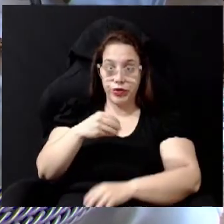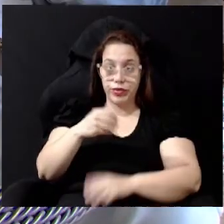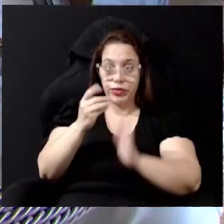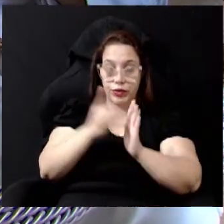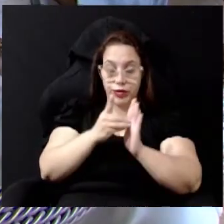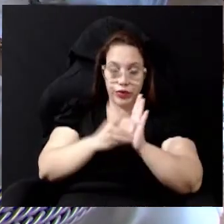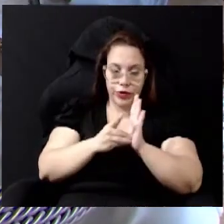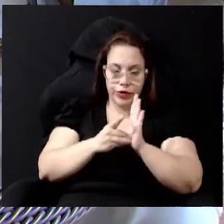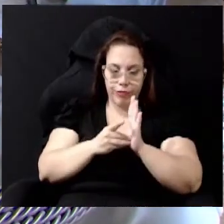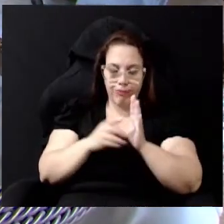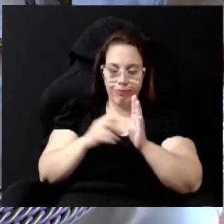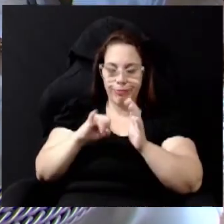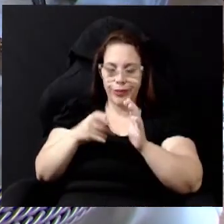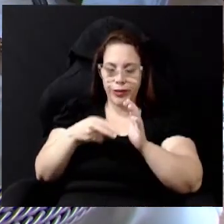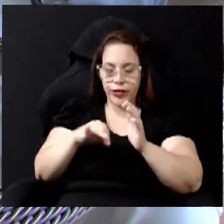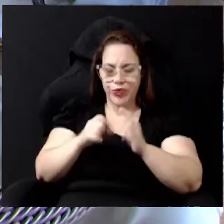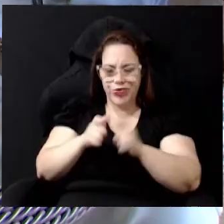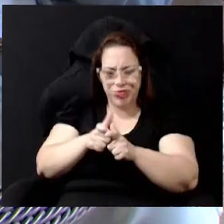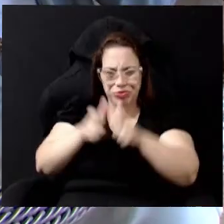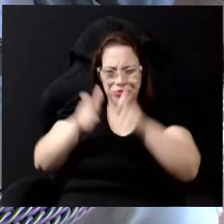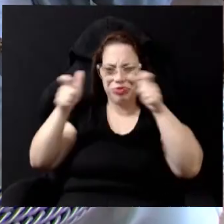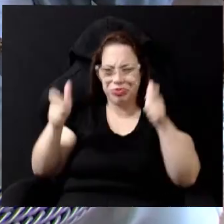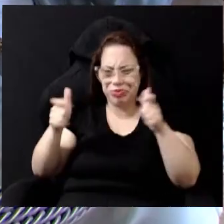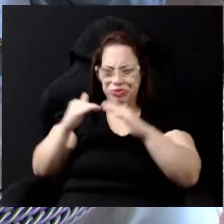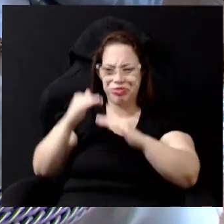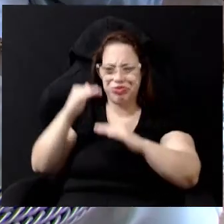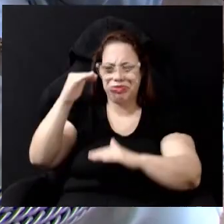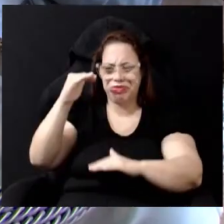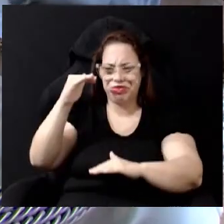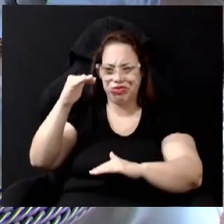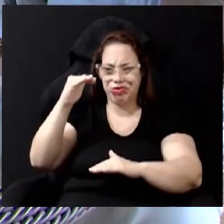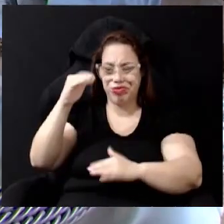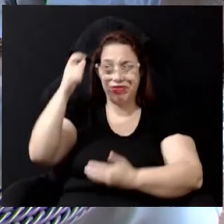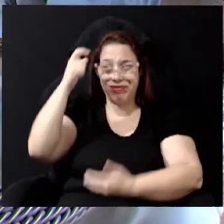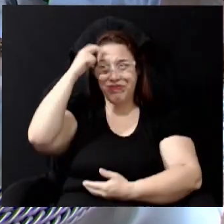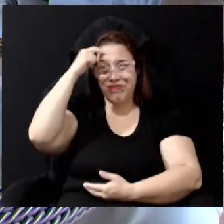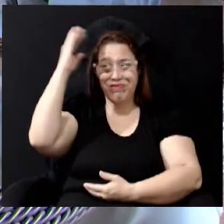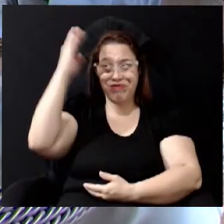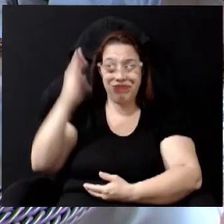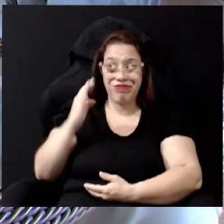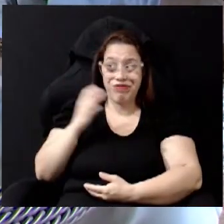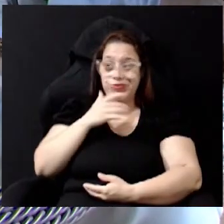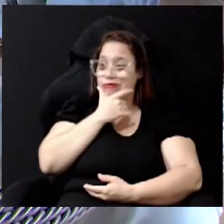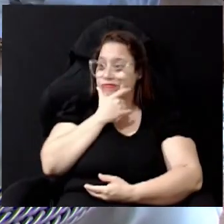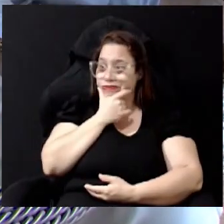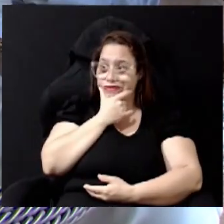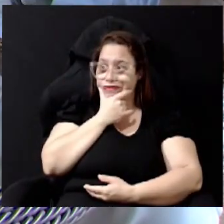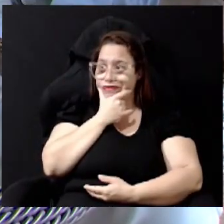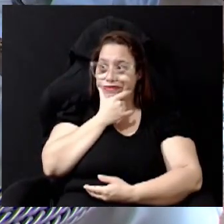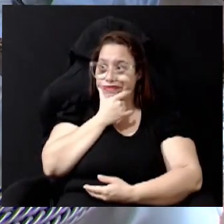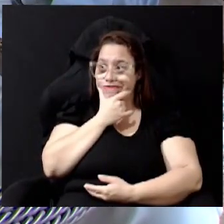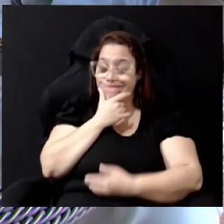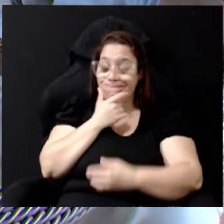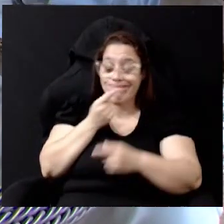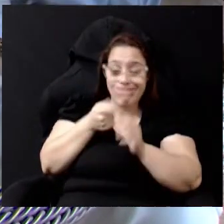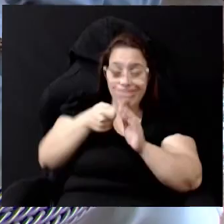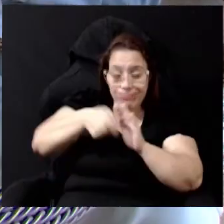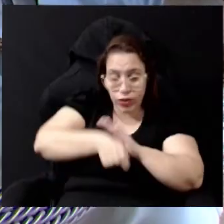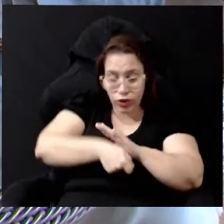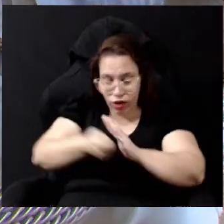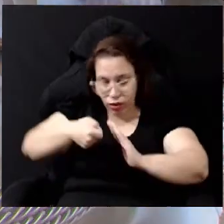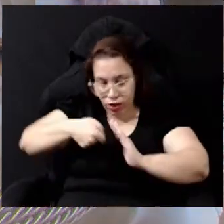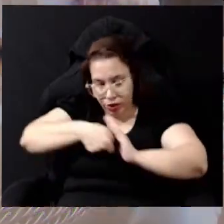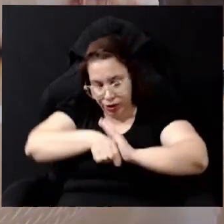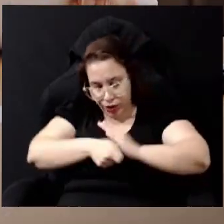alta, e isso aí descondicionou a cabeça do brasileiro a pensar em fazer algum tipo de economia para as finanças pessoais.